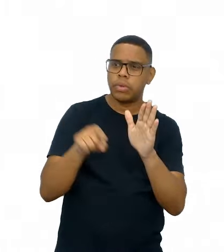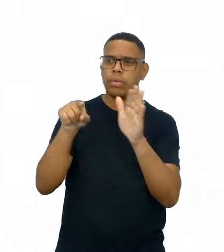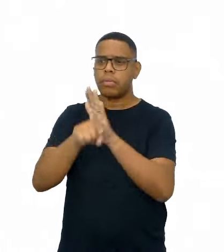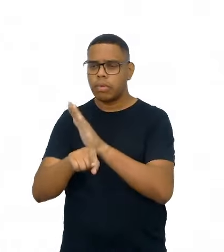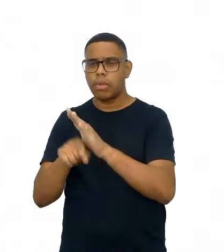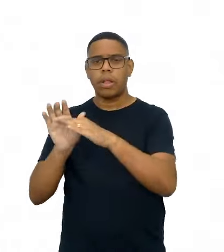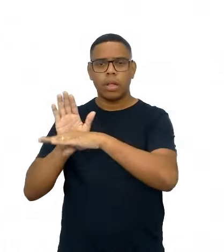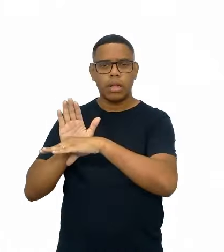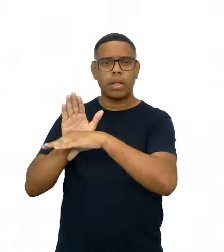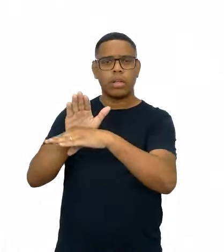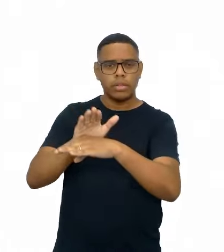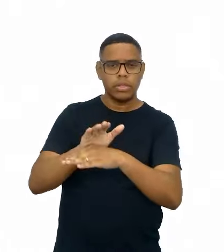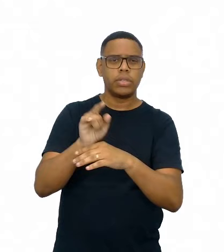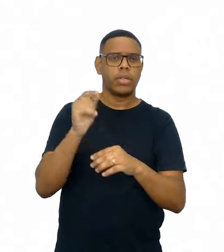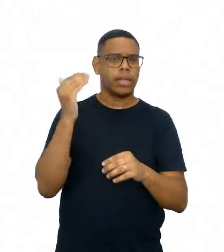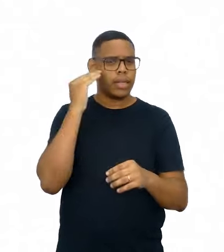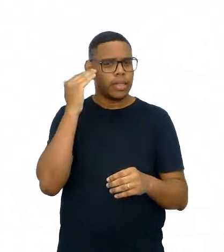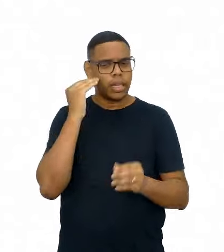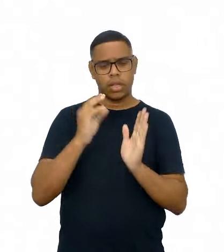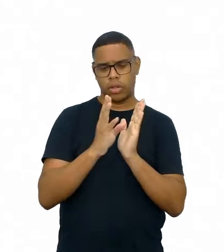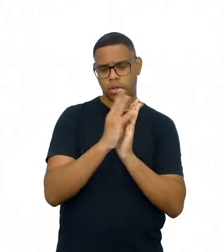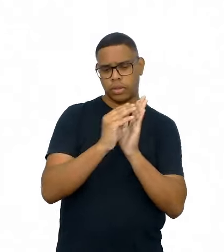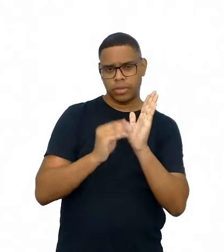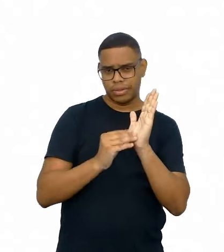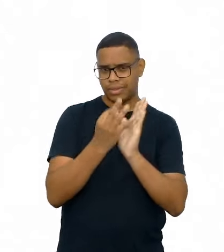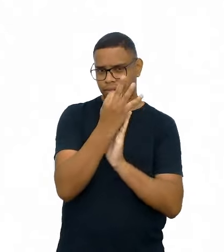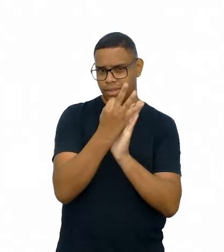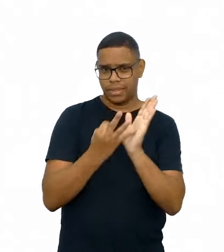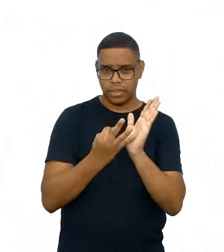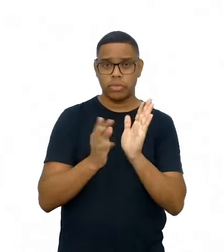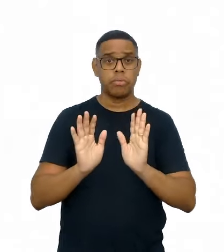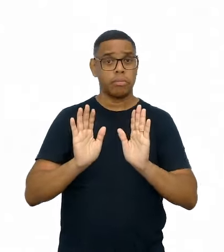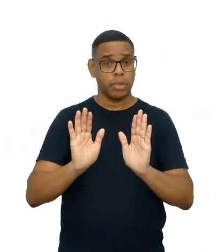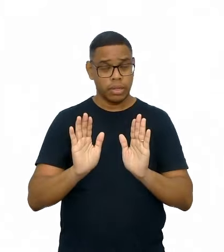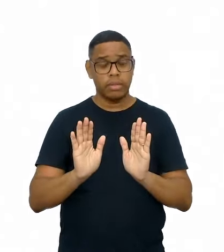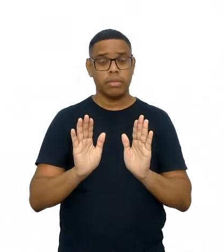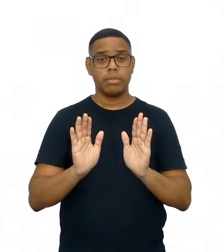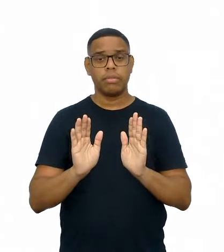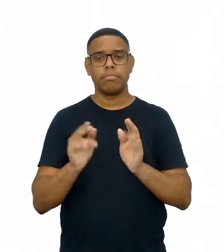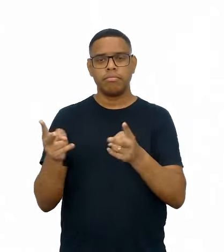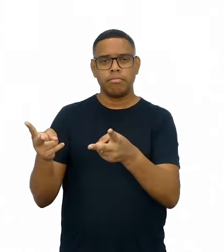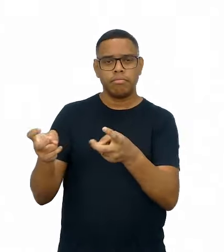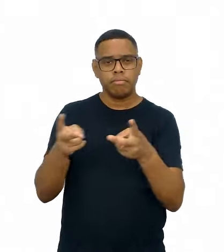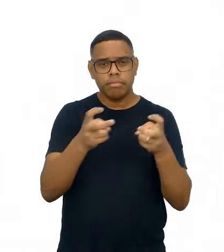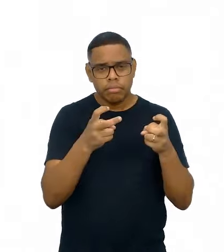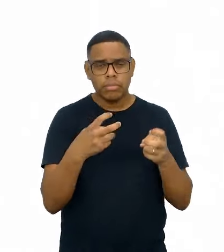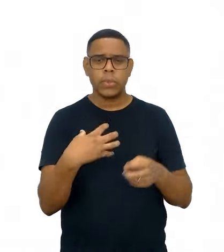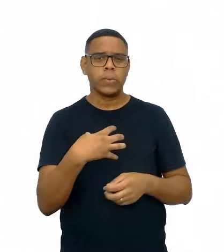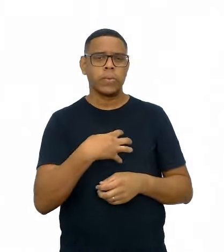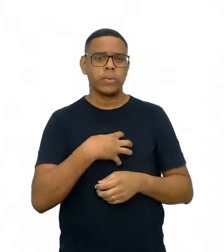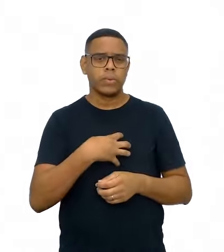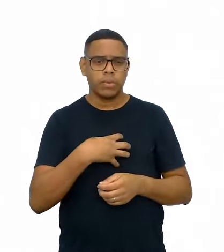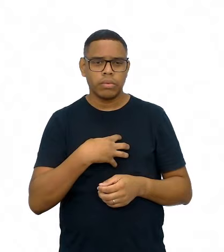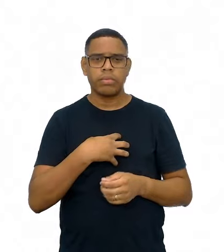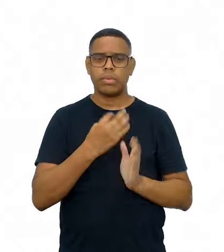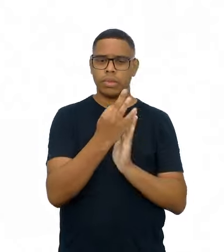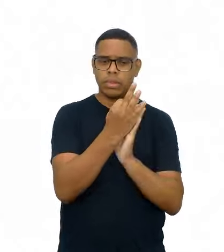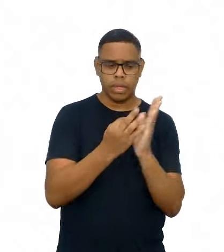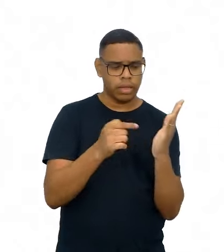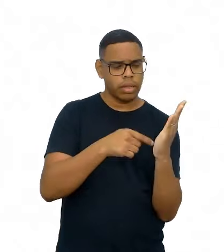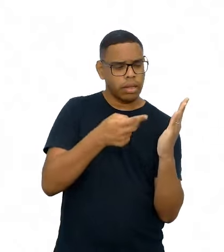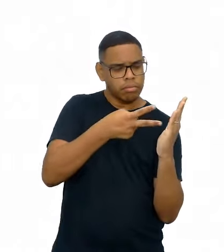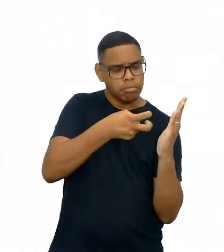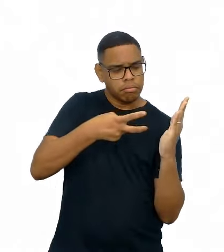as características do texto lido. O caderno do professor, lá na página 160,